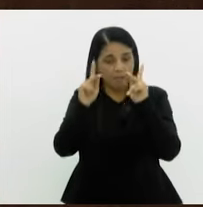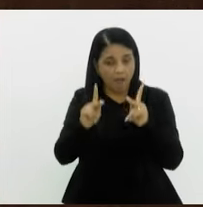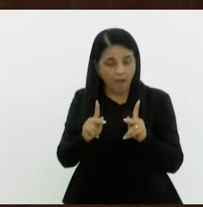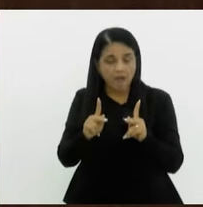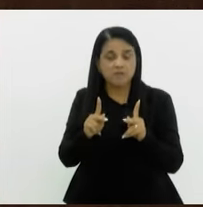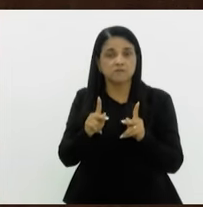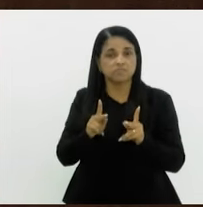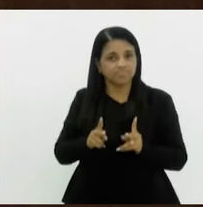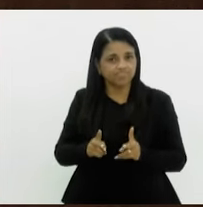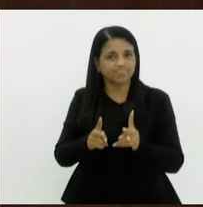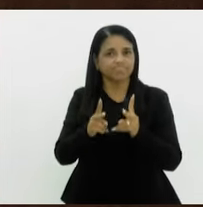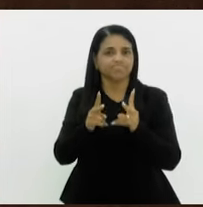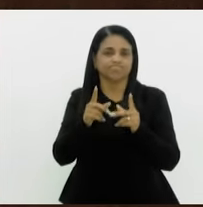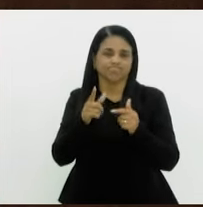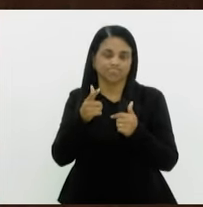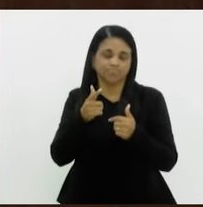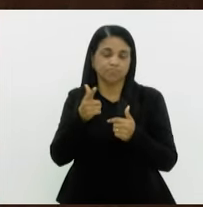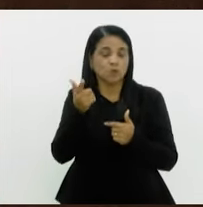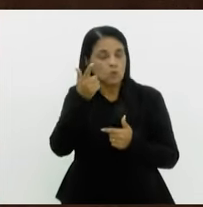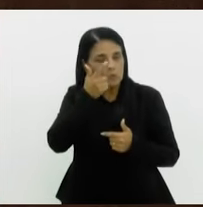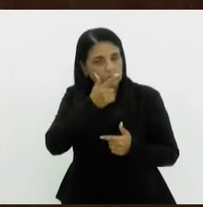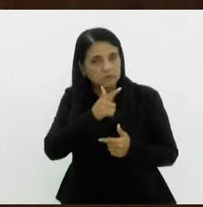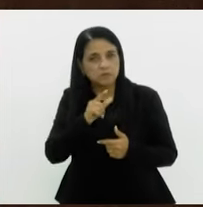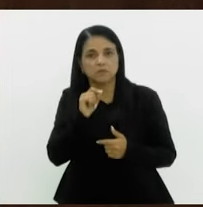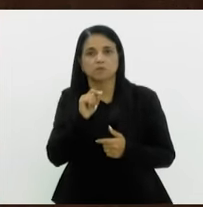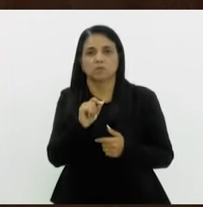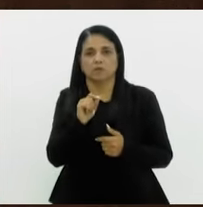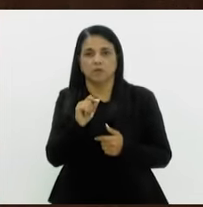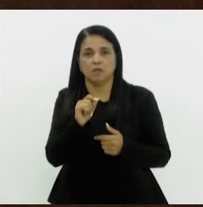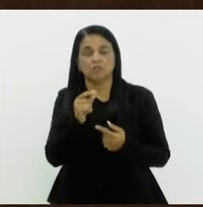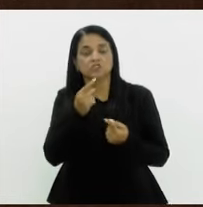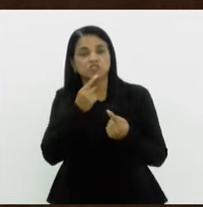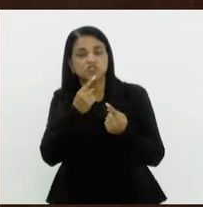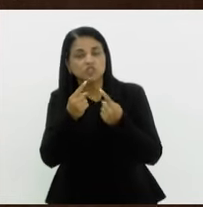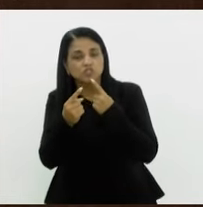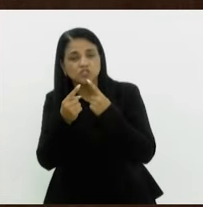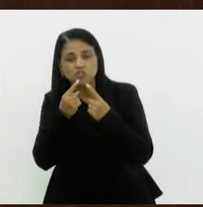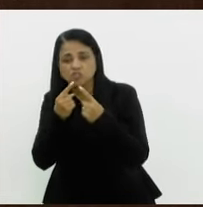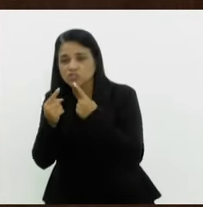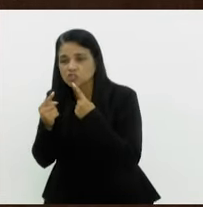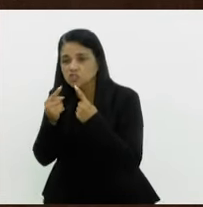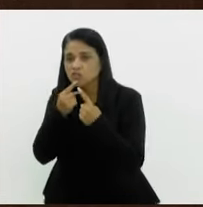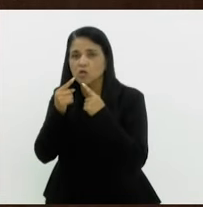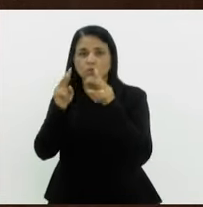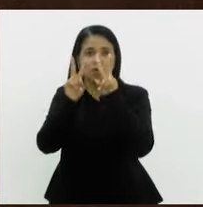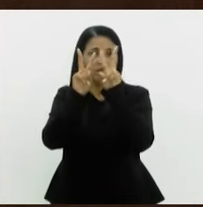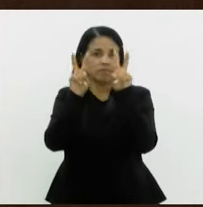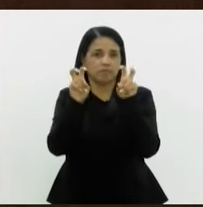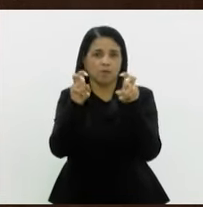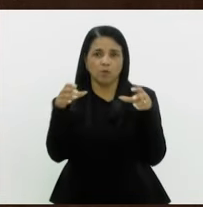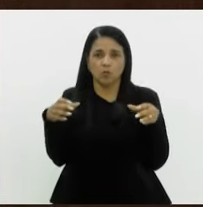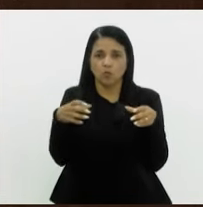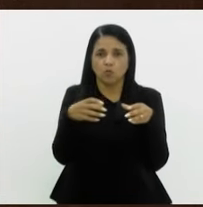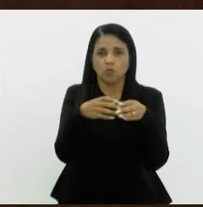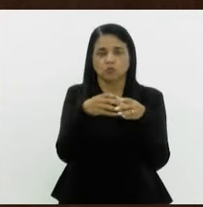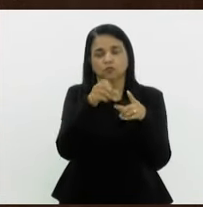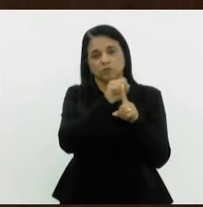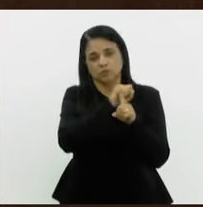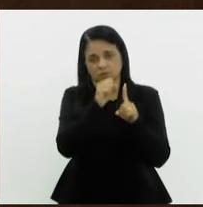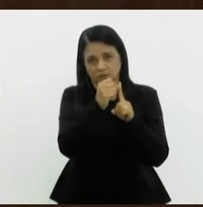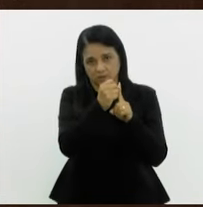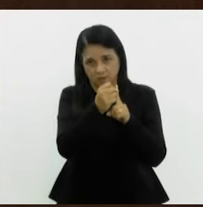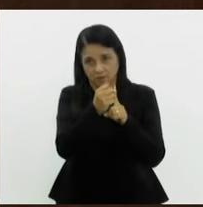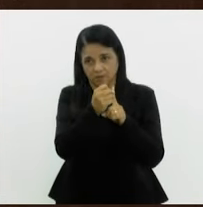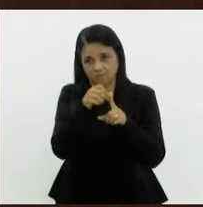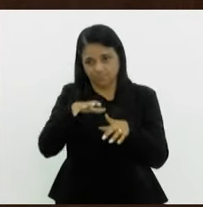campo, justamente para nós podermos dialogar sobre esses temas com o conjunto da sociedade. E